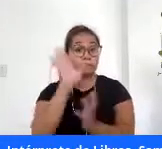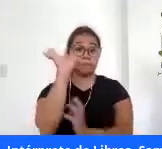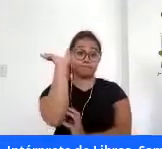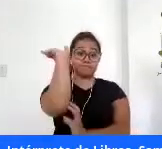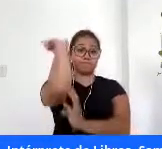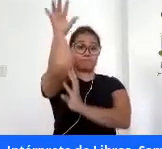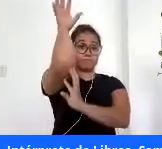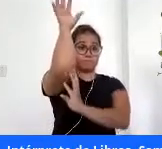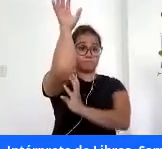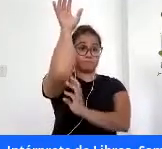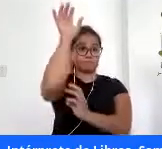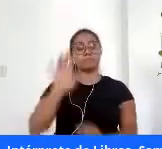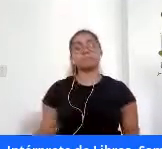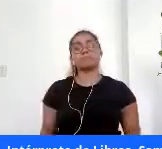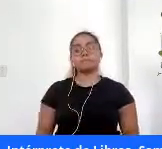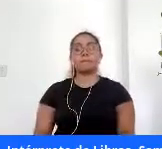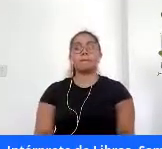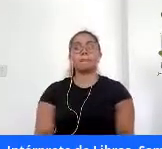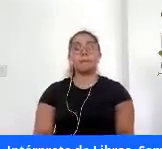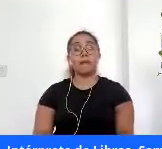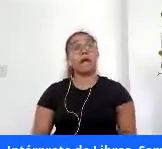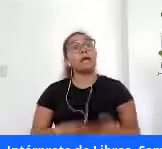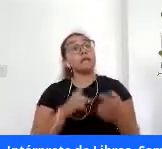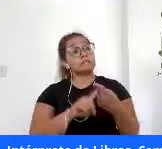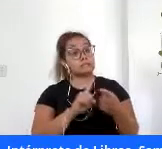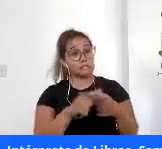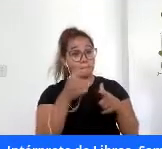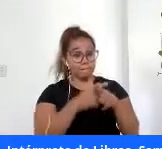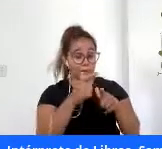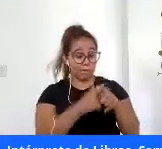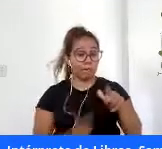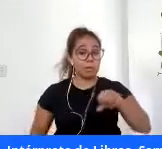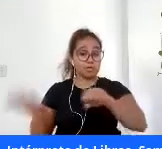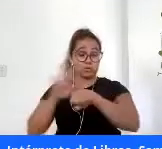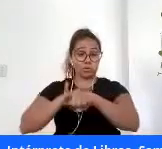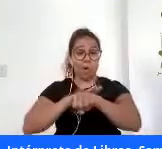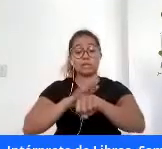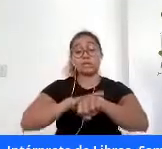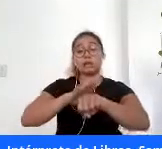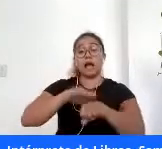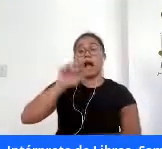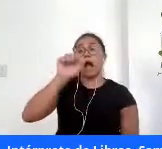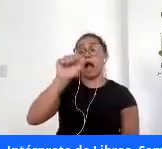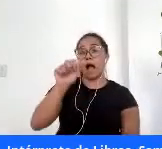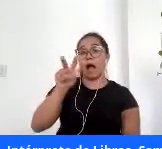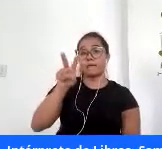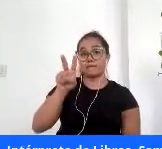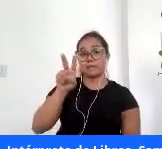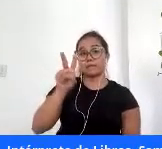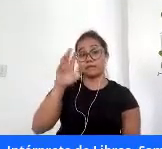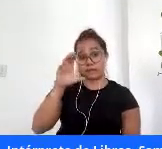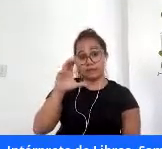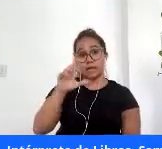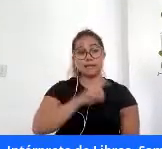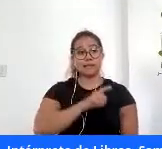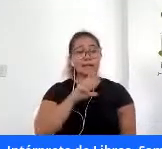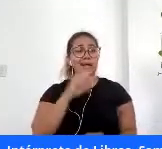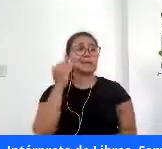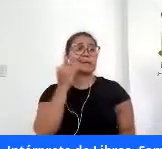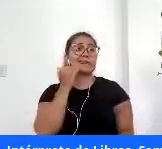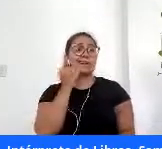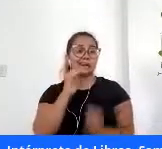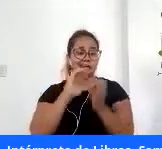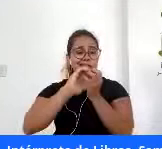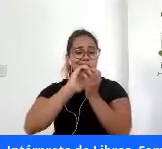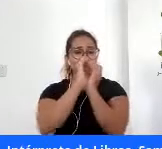caso do basquete. No caso do AVC, né, você tem essa lesão no cérebro, né, como eu falei anteriormente,